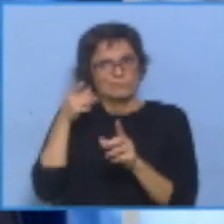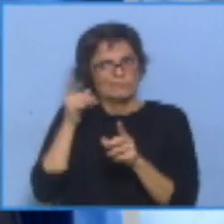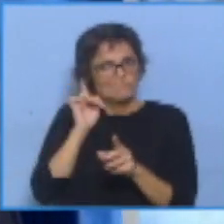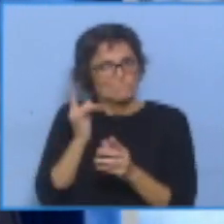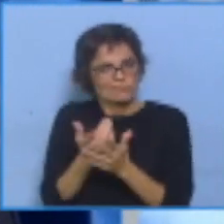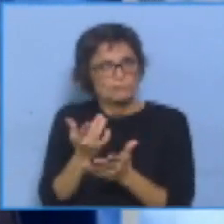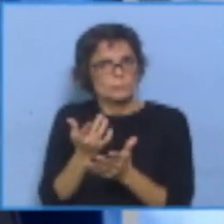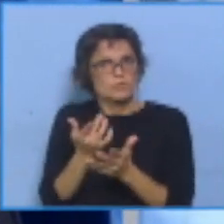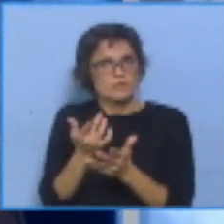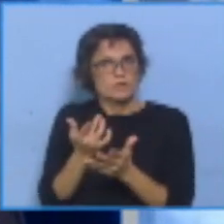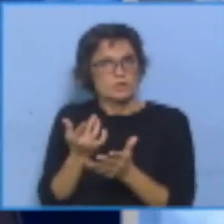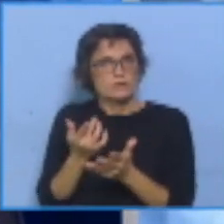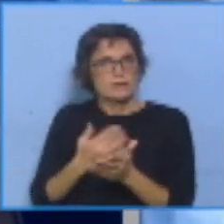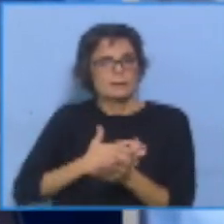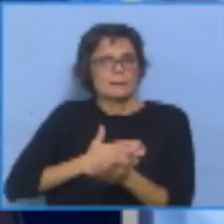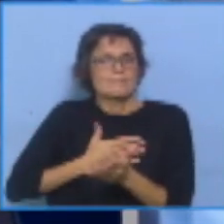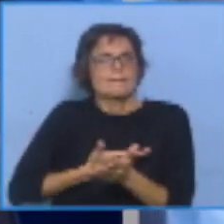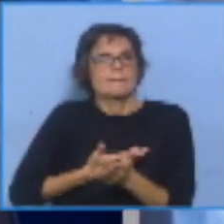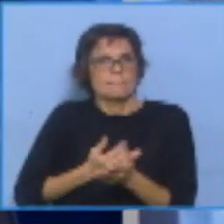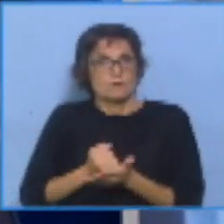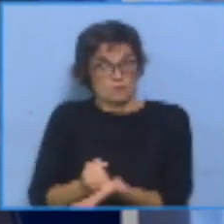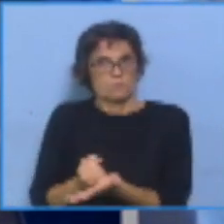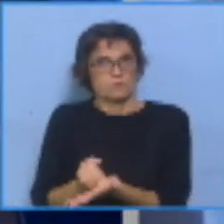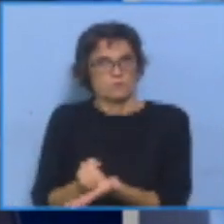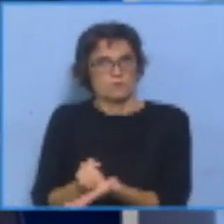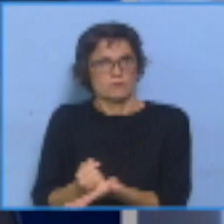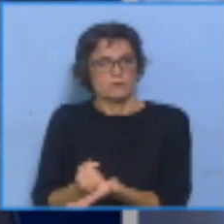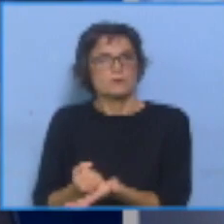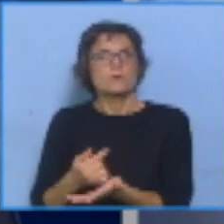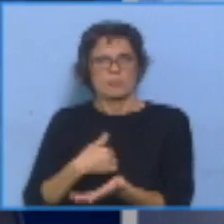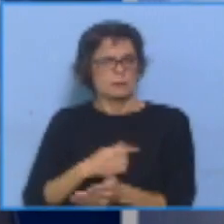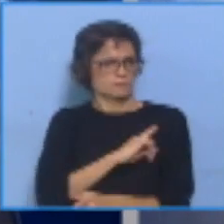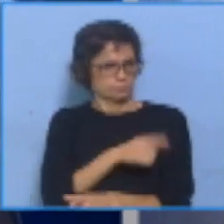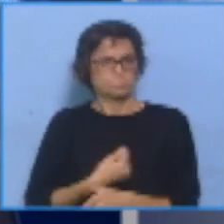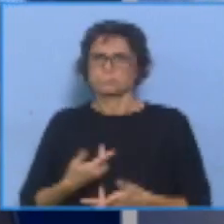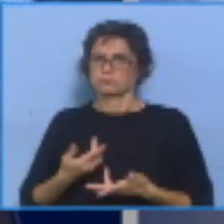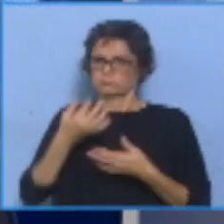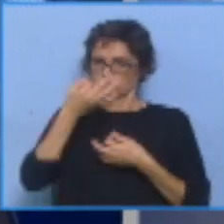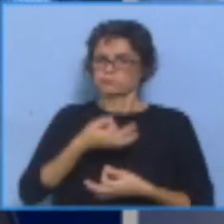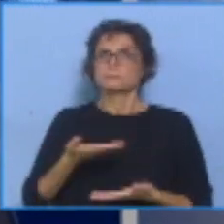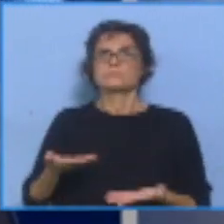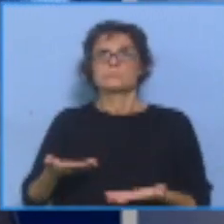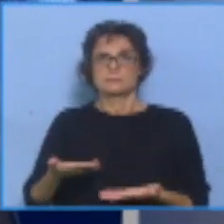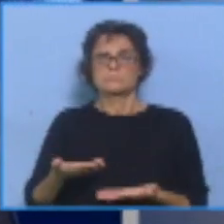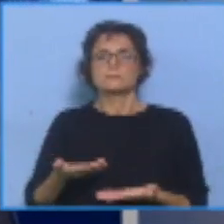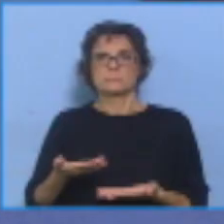merecia o apoio, ou muitas vezes a oposição dela, ela, com a coragem e a integridade que foi sempre